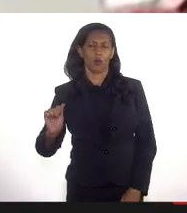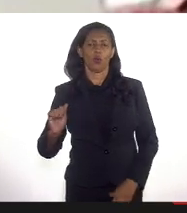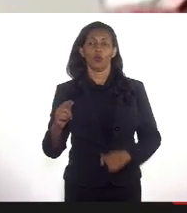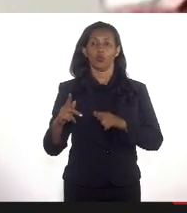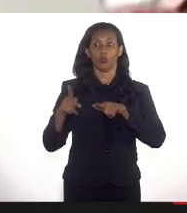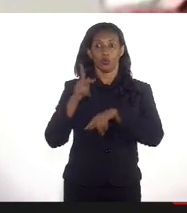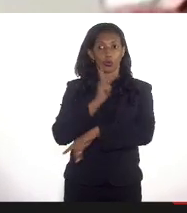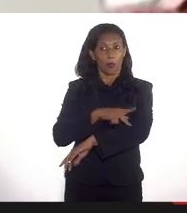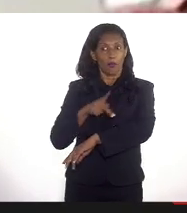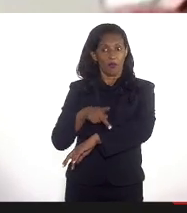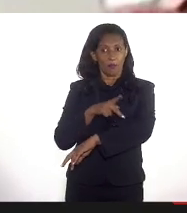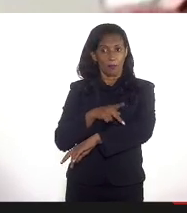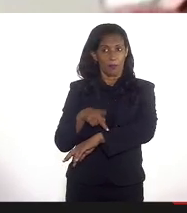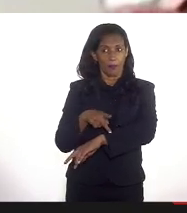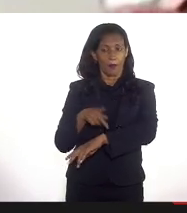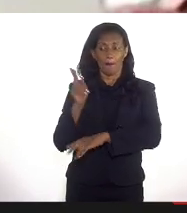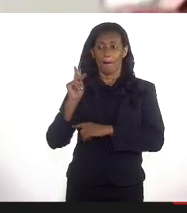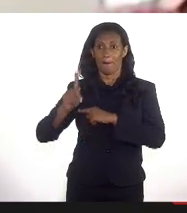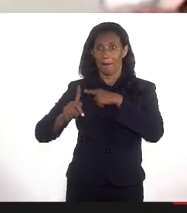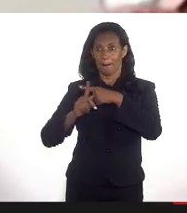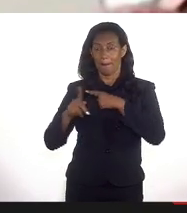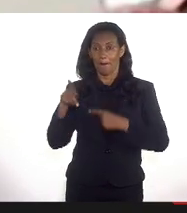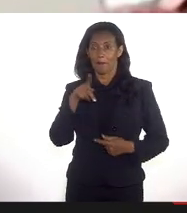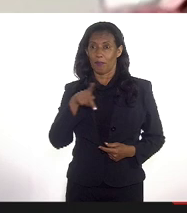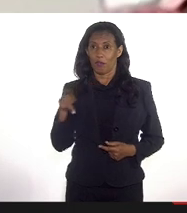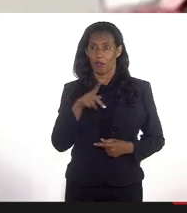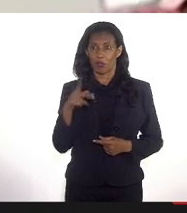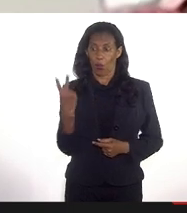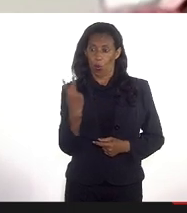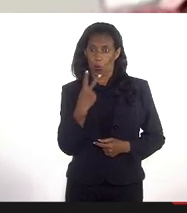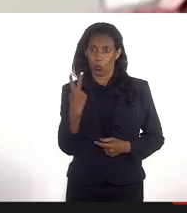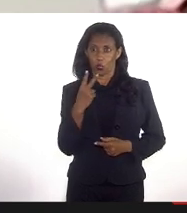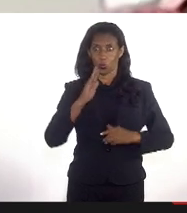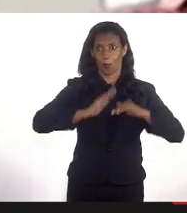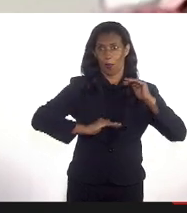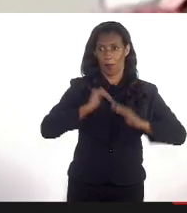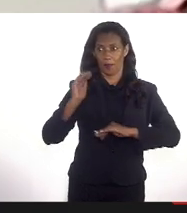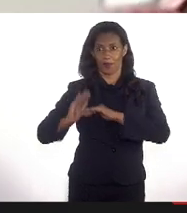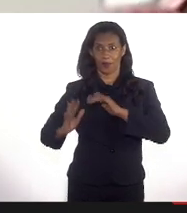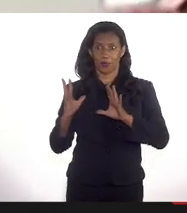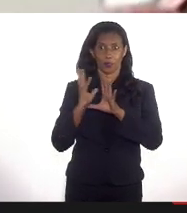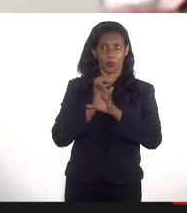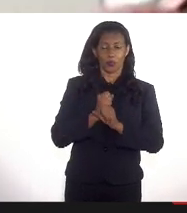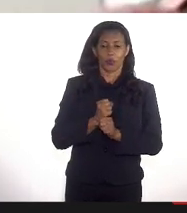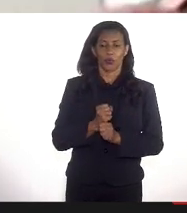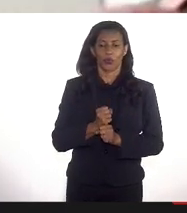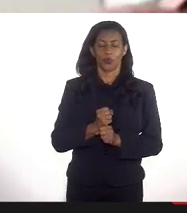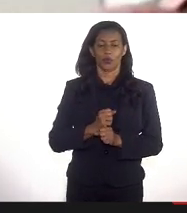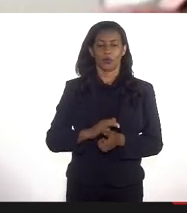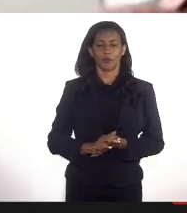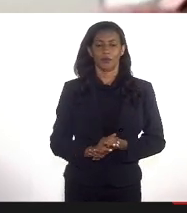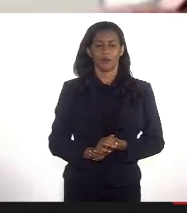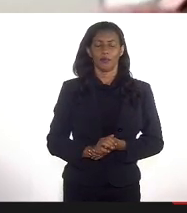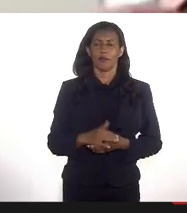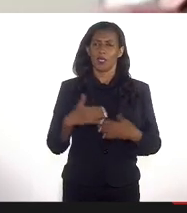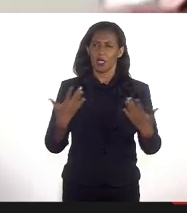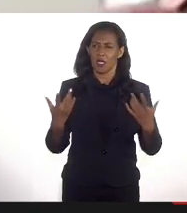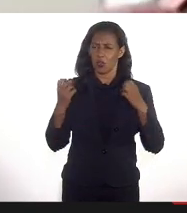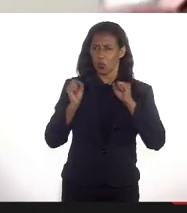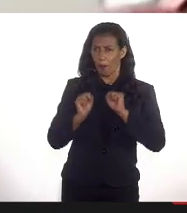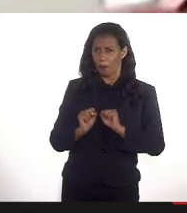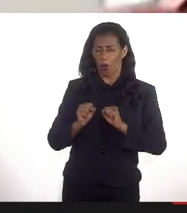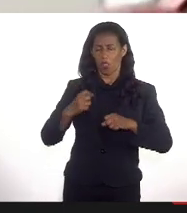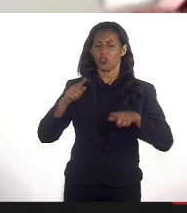rede estadual. Então, sei que esse debate vai aparecer. Se vocês já puderem se antecipar com objetividade, isso pode refletir até